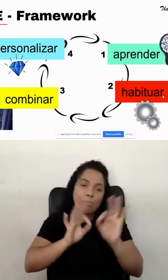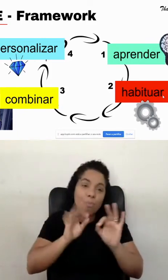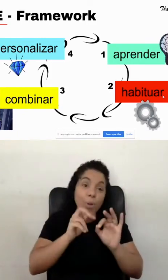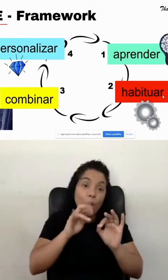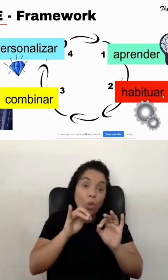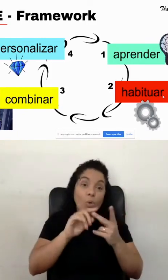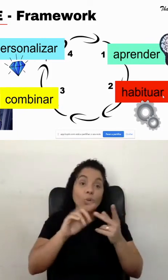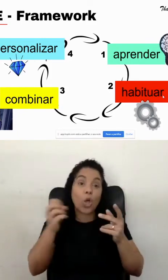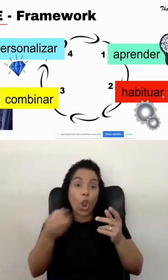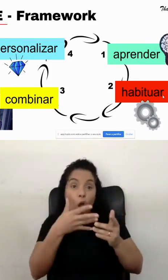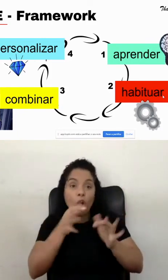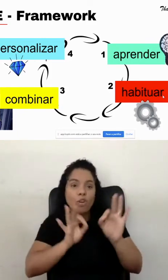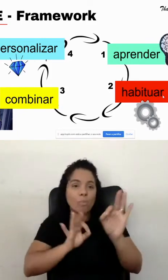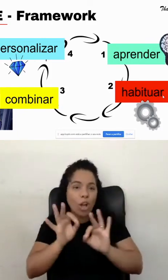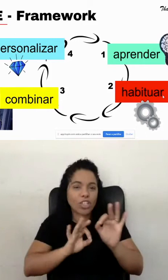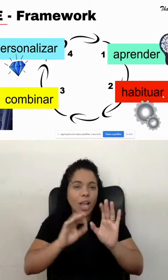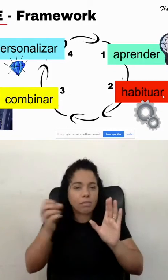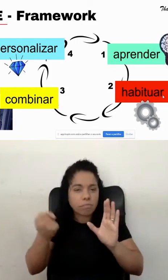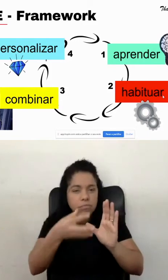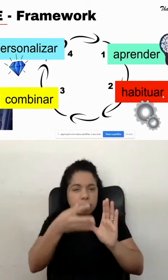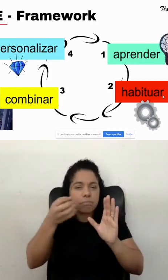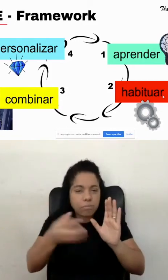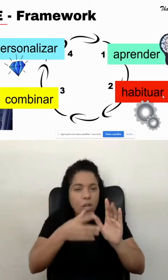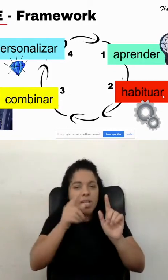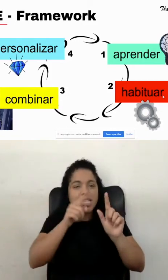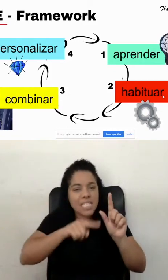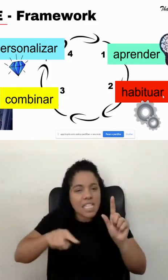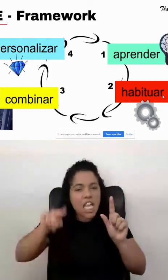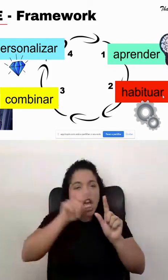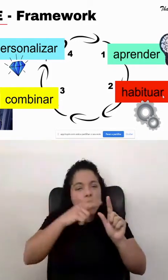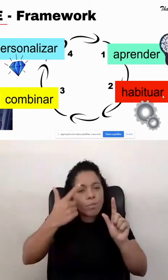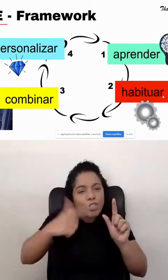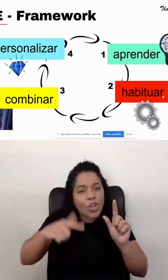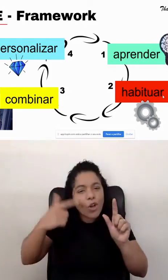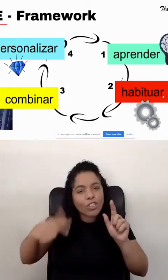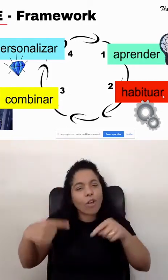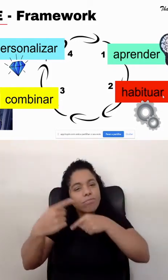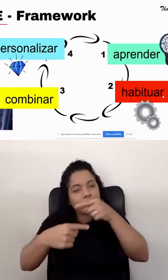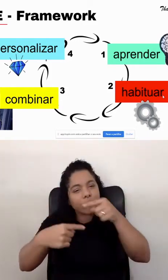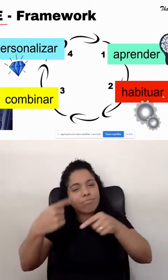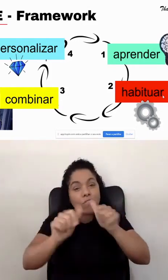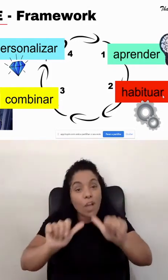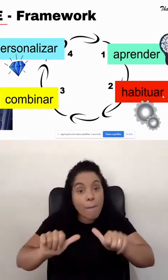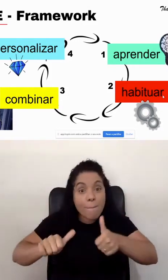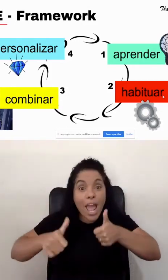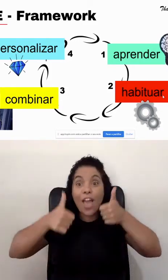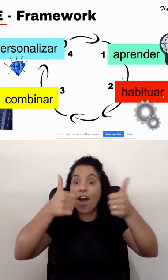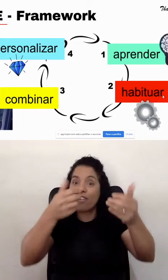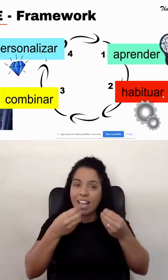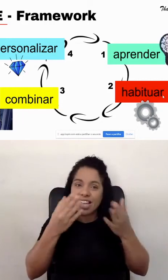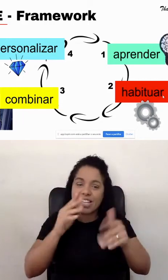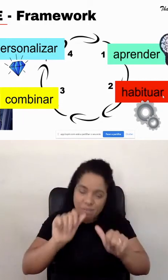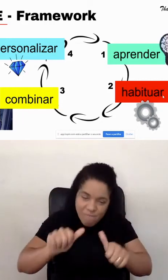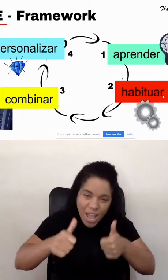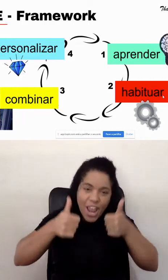vai combinar, vai personalizar, e esse ciclo vai se repetindo e você vai ficando cada vez melhor e vai entregando coisas cada